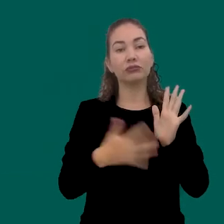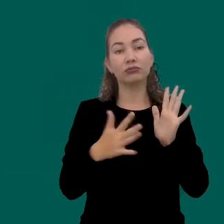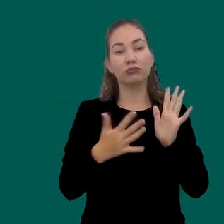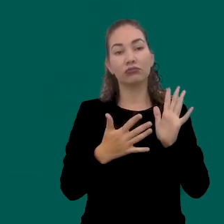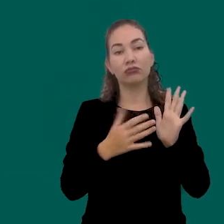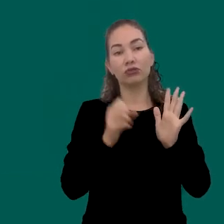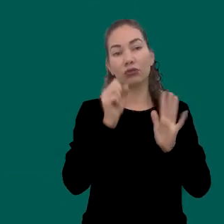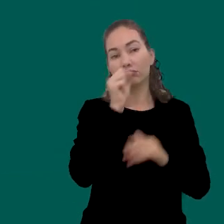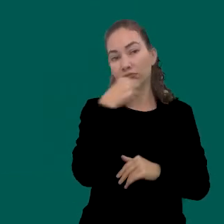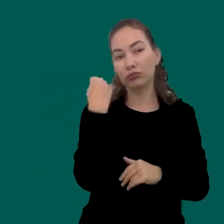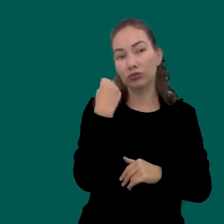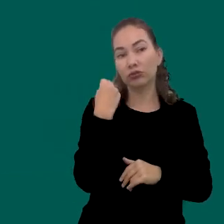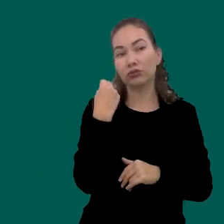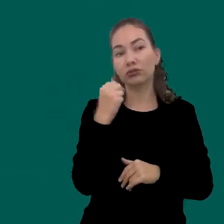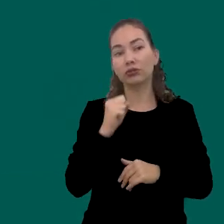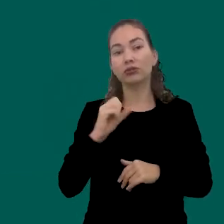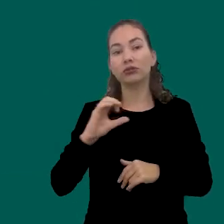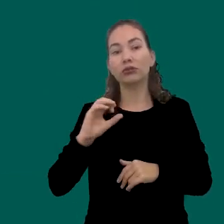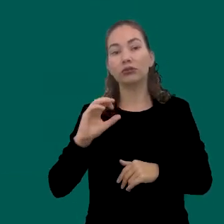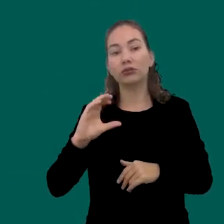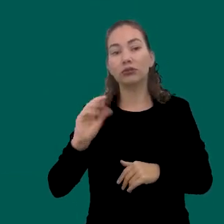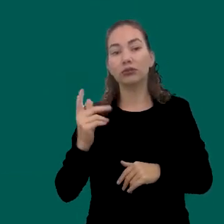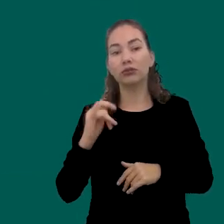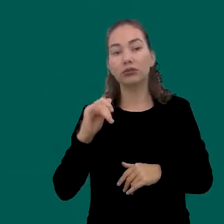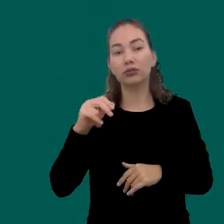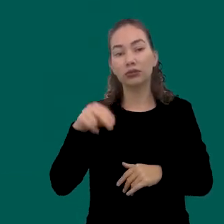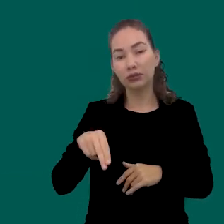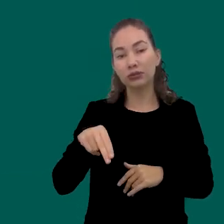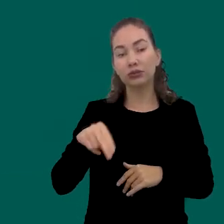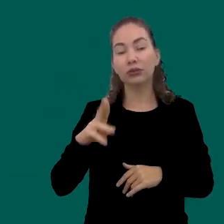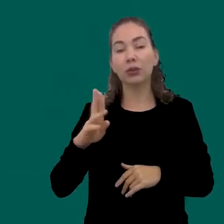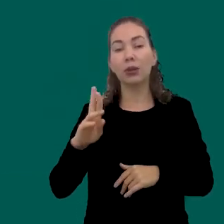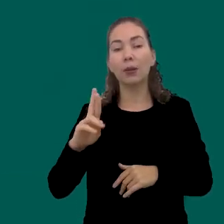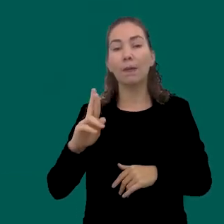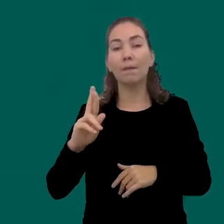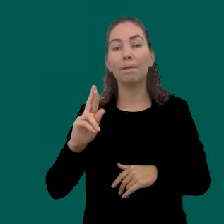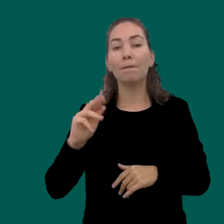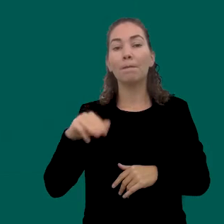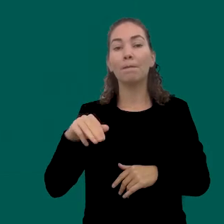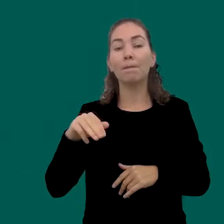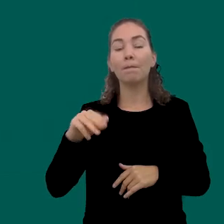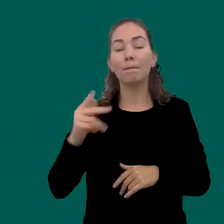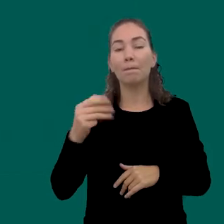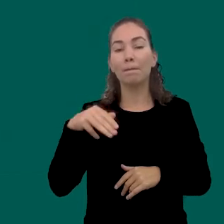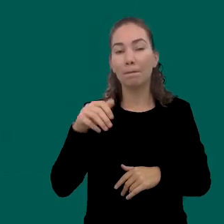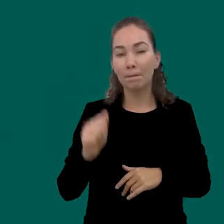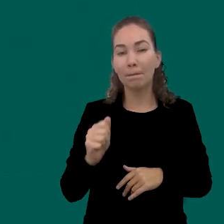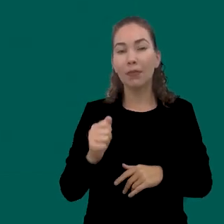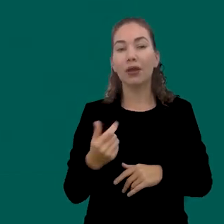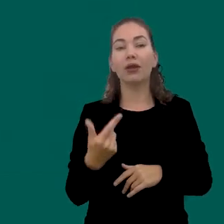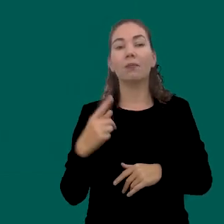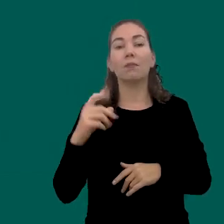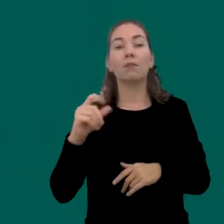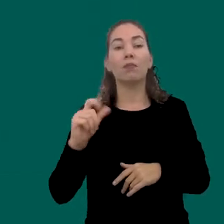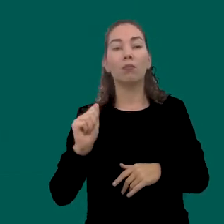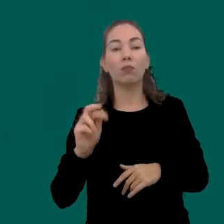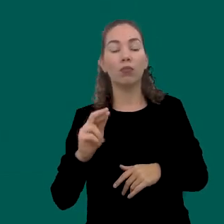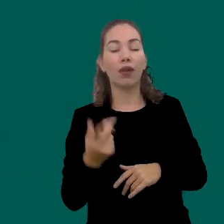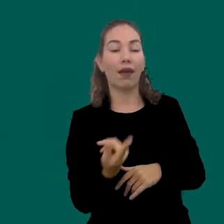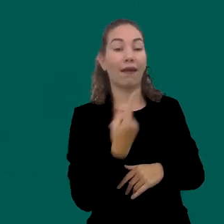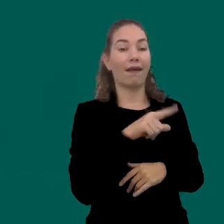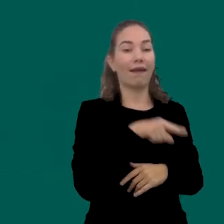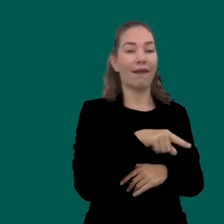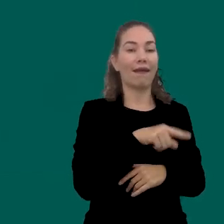uma cerveja Skin, uma cerveja Brahma, Polar. Já o Noah Market trabalha com